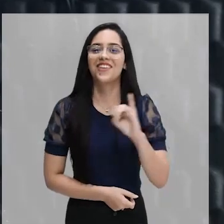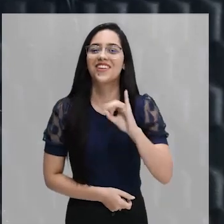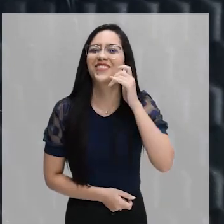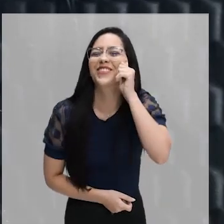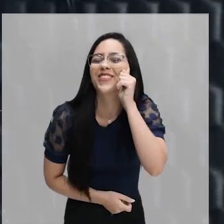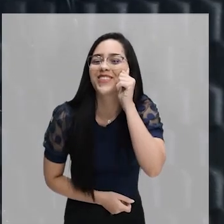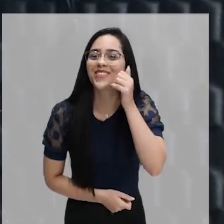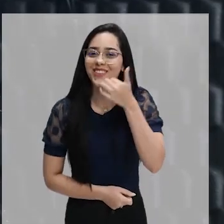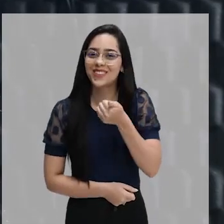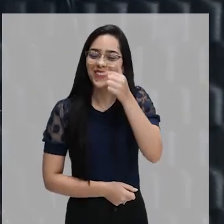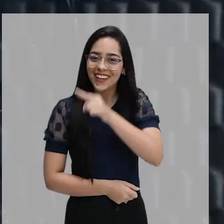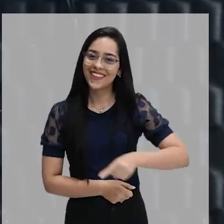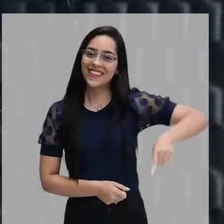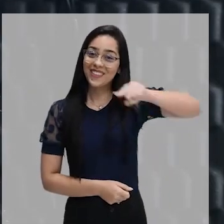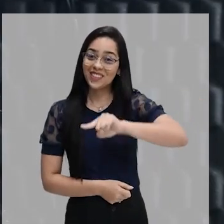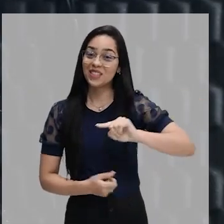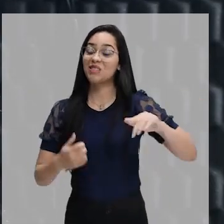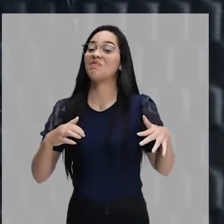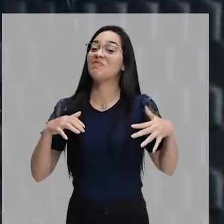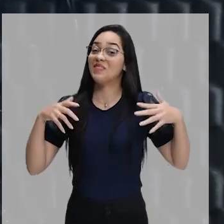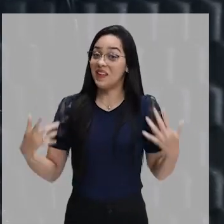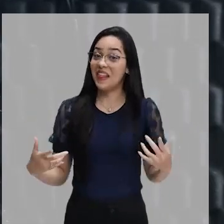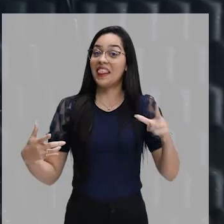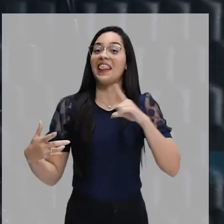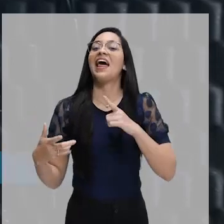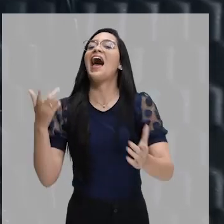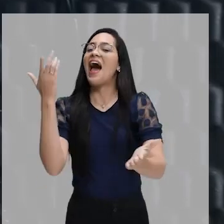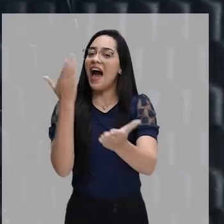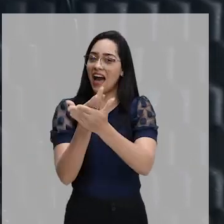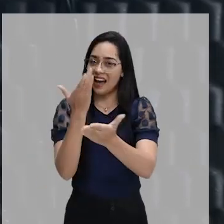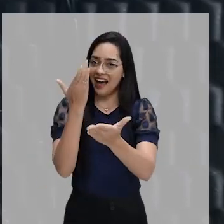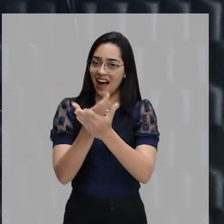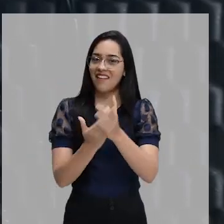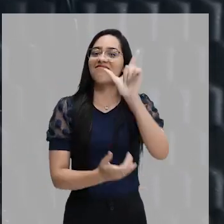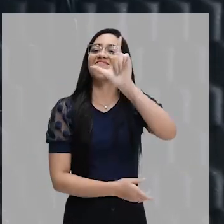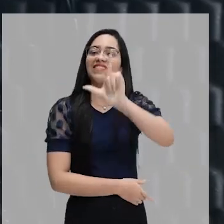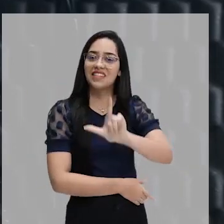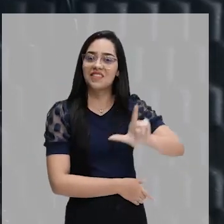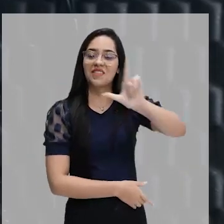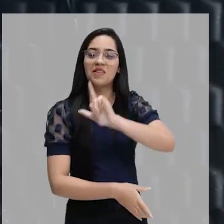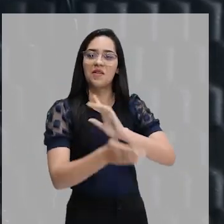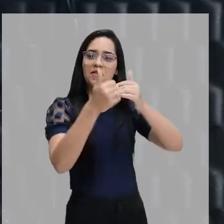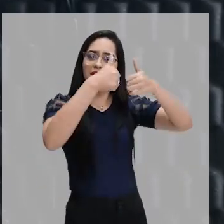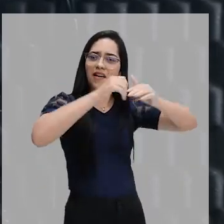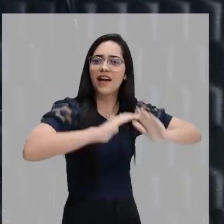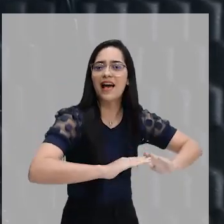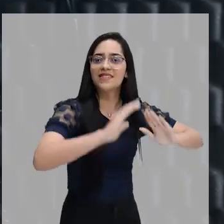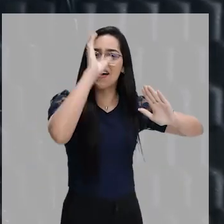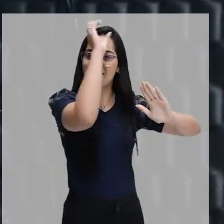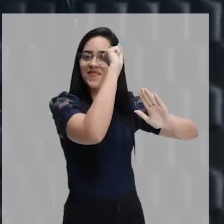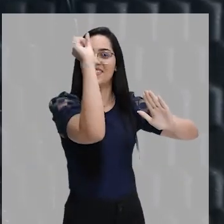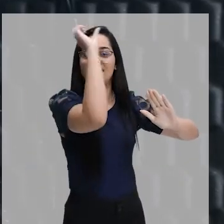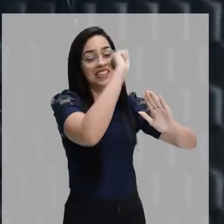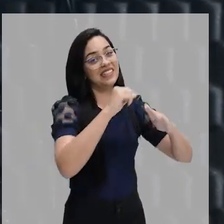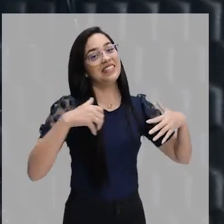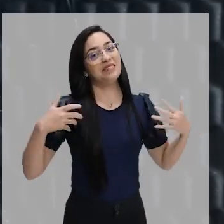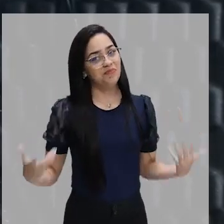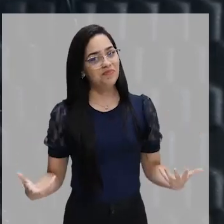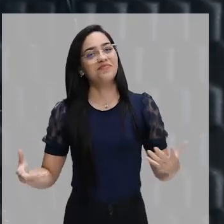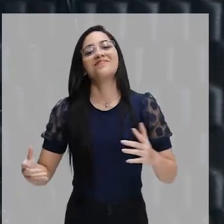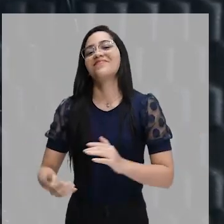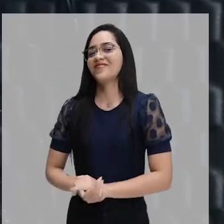Oi, chuchus, tudo bem com vocês? Mais uma aula de literatura do programa Fique em Casa Aprendendo.